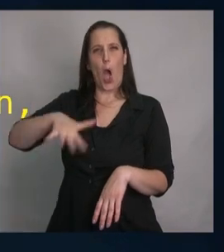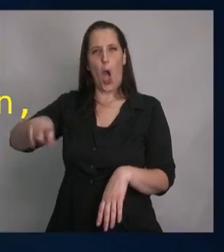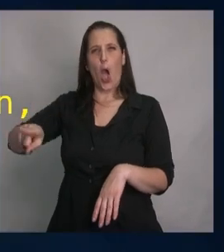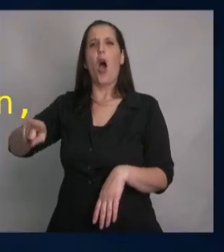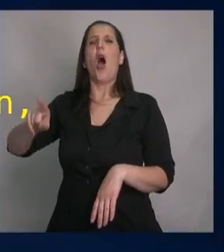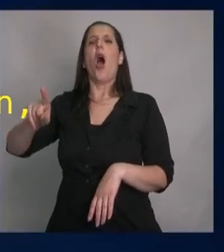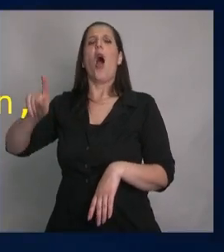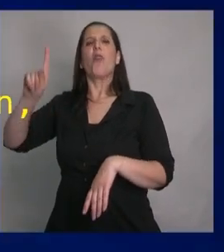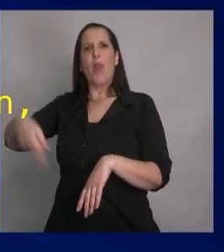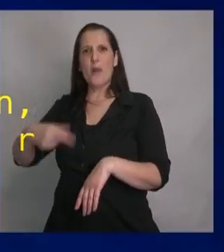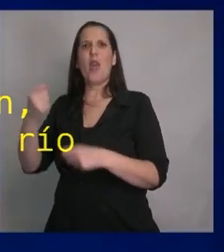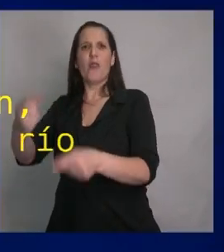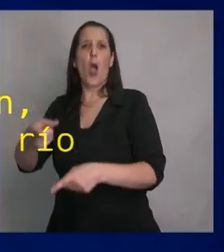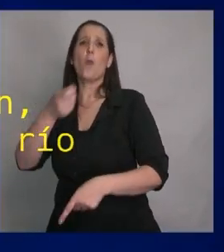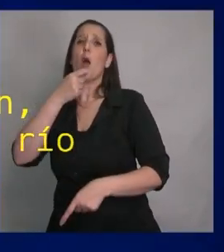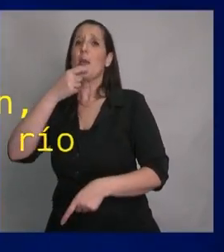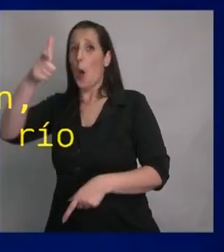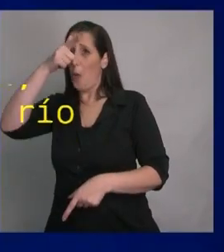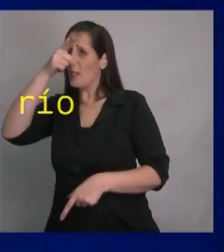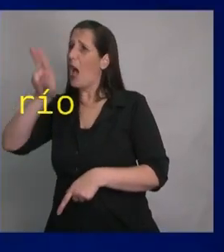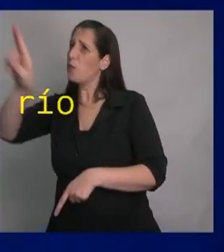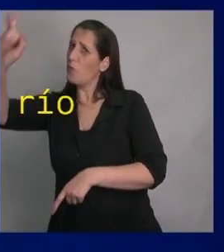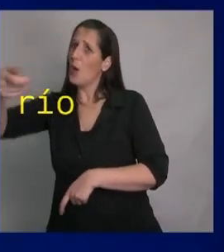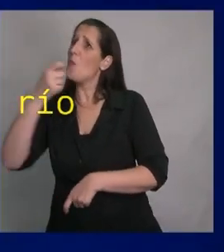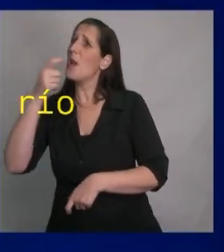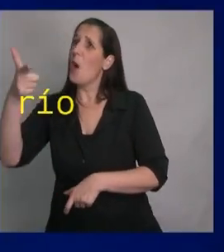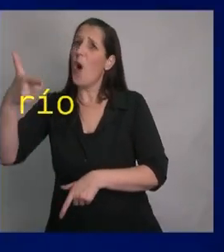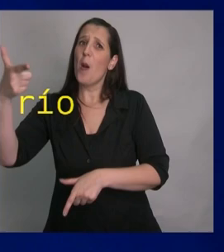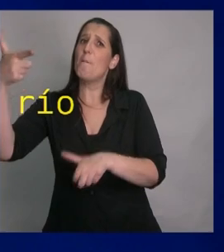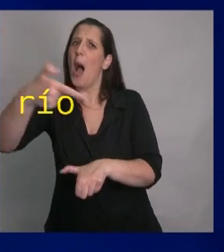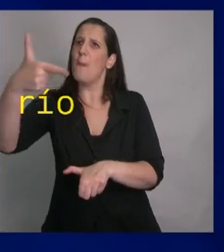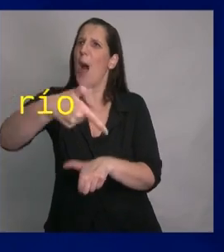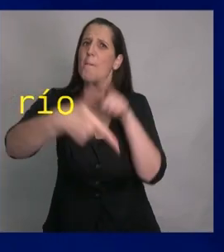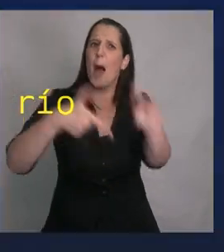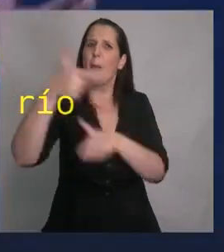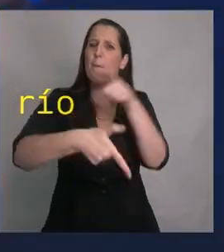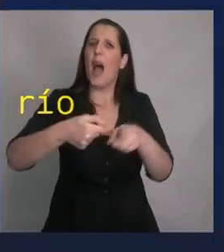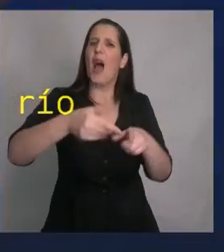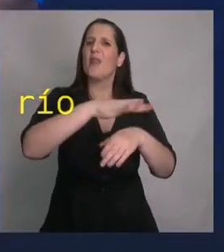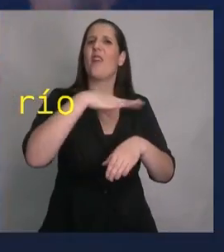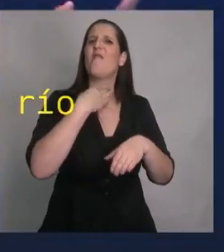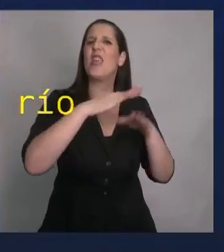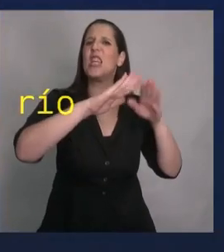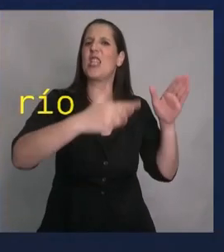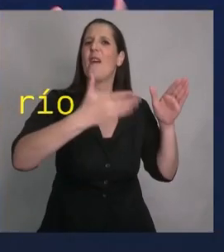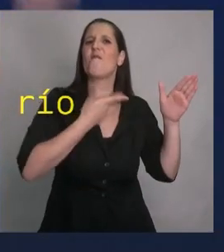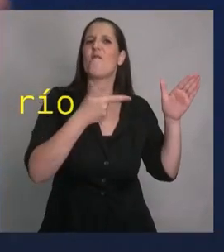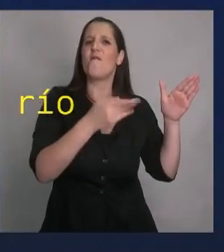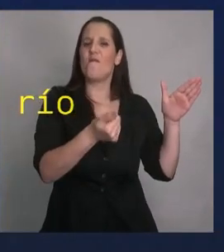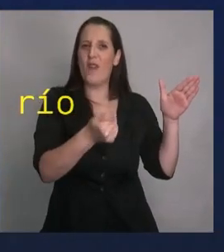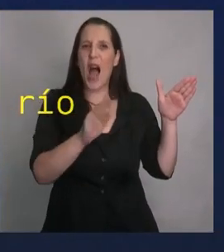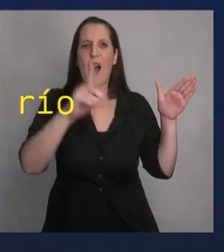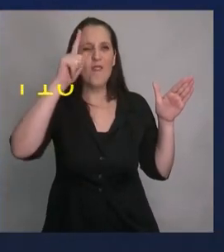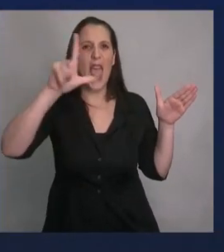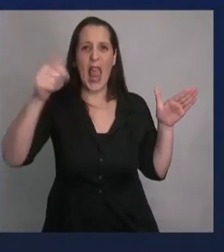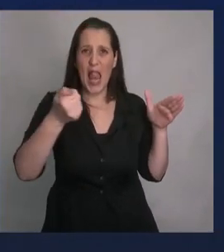Já há um genocídio da juventude negra no Brasil. Pode piorar muito. Então, observatórios de